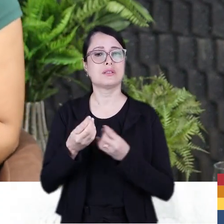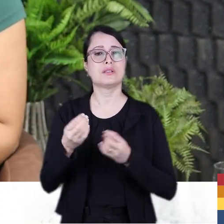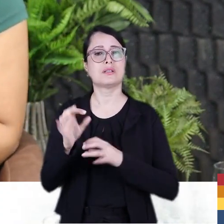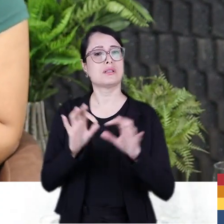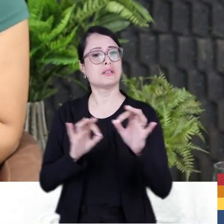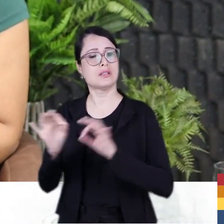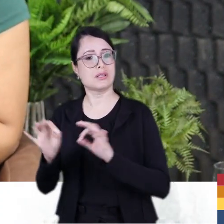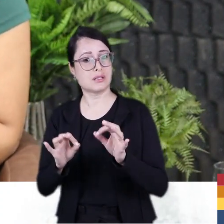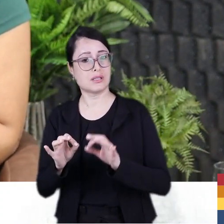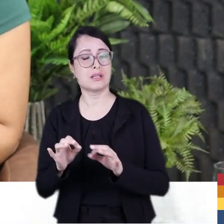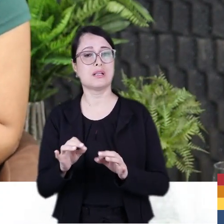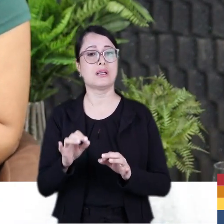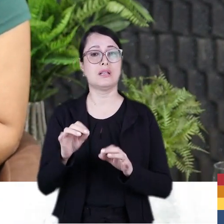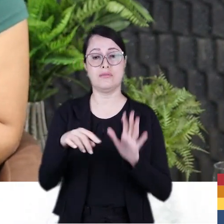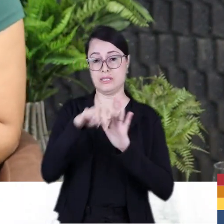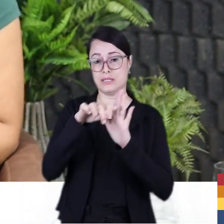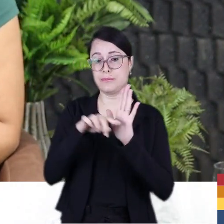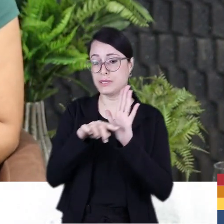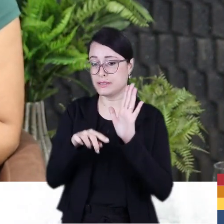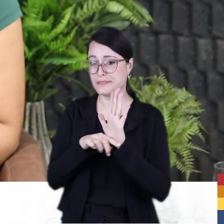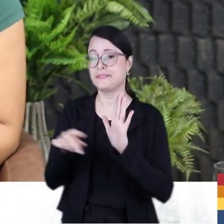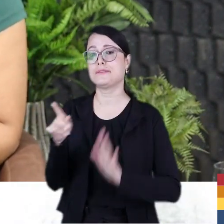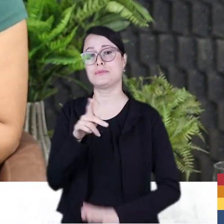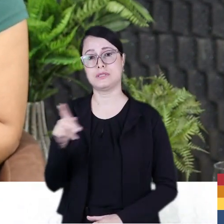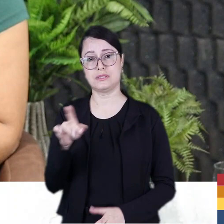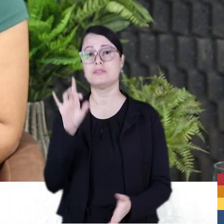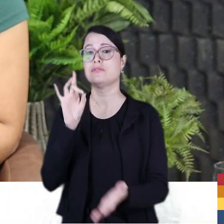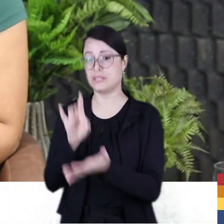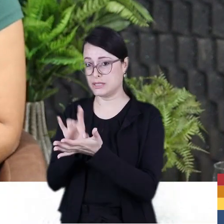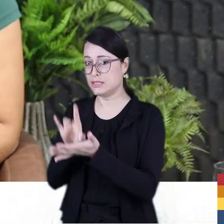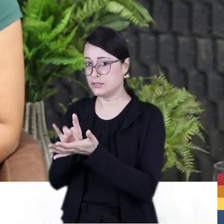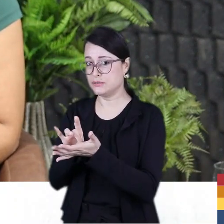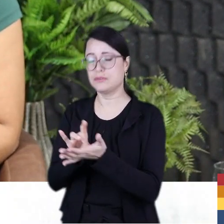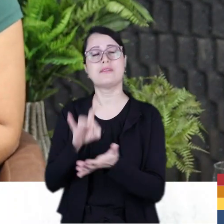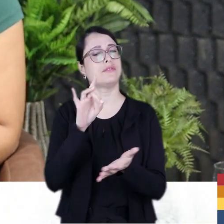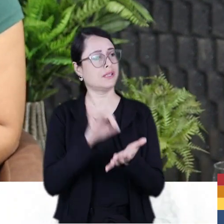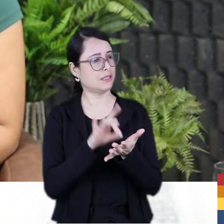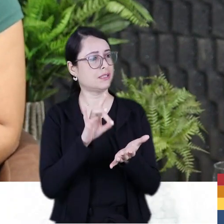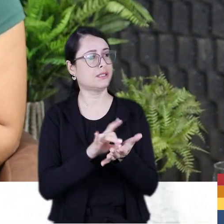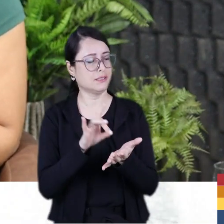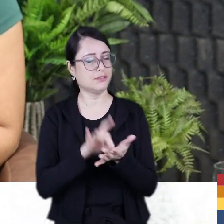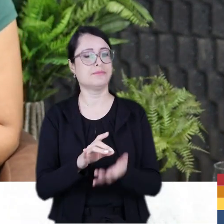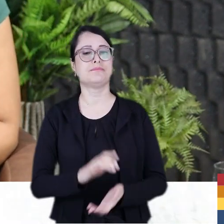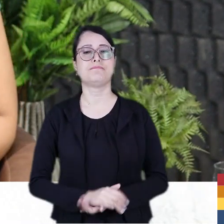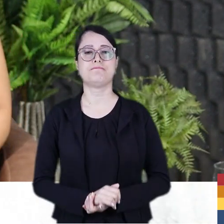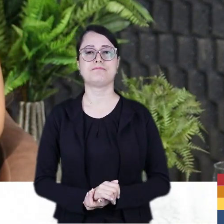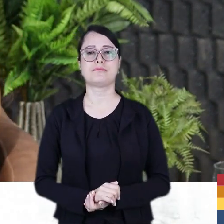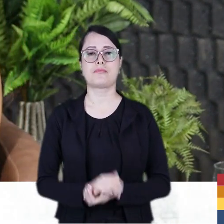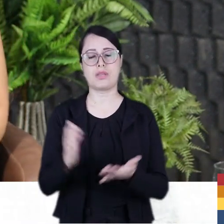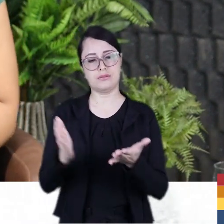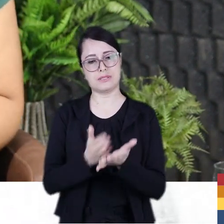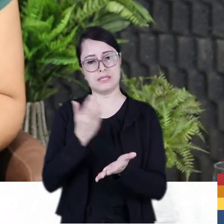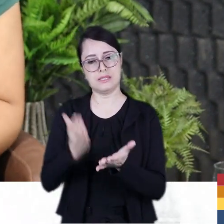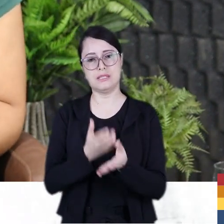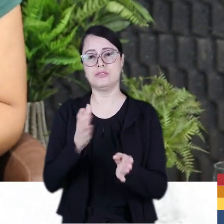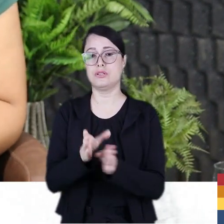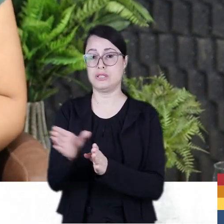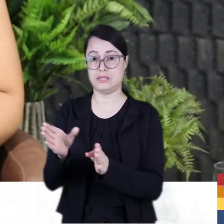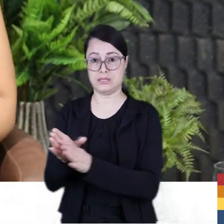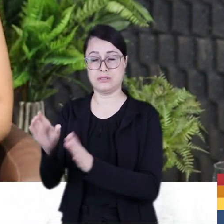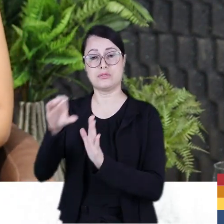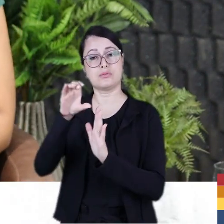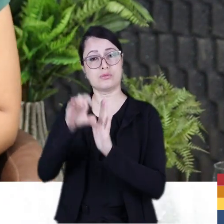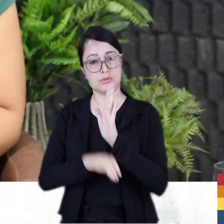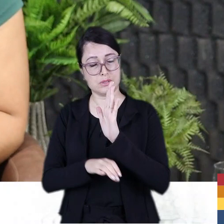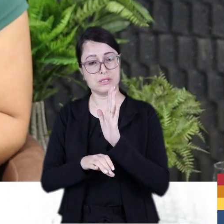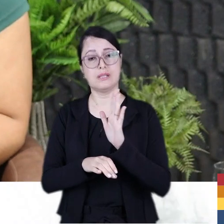que estar articulado, sincronizado, vamos falar assim, né, aí que a juventude gosta muito